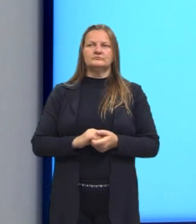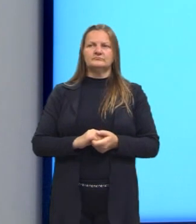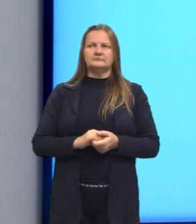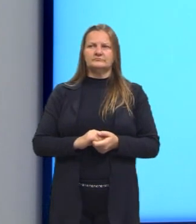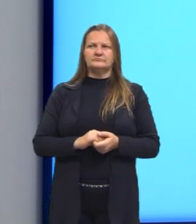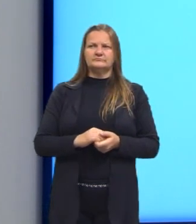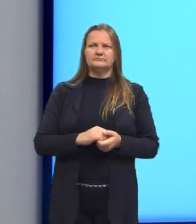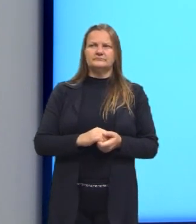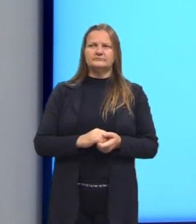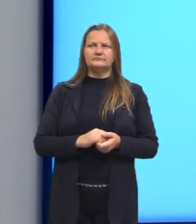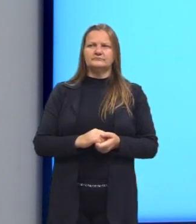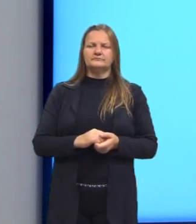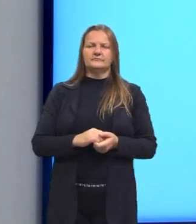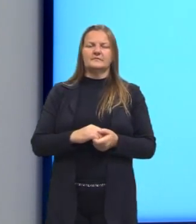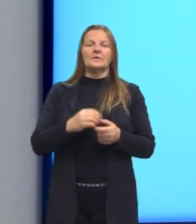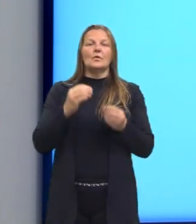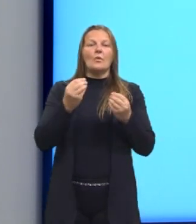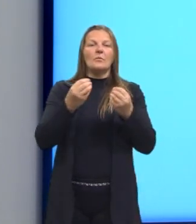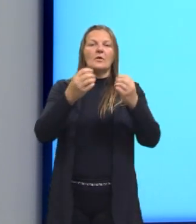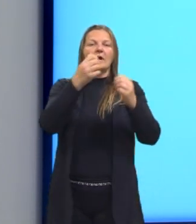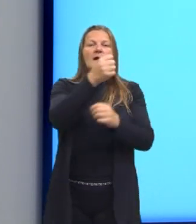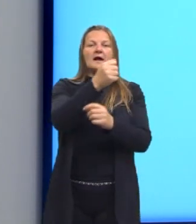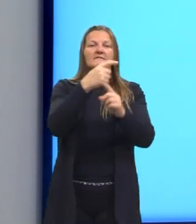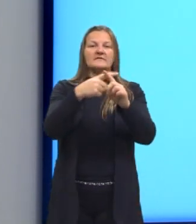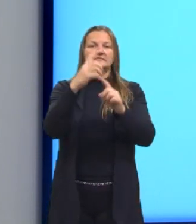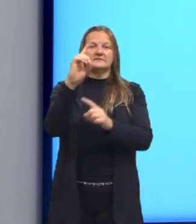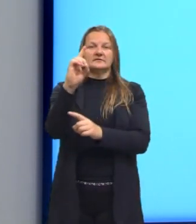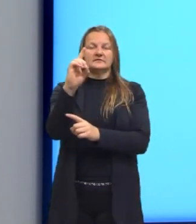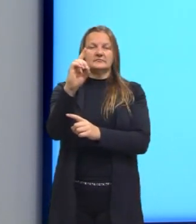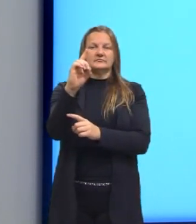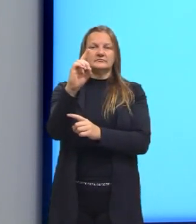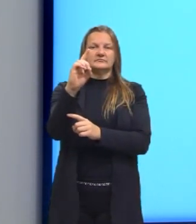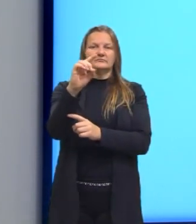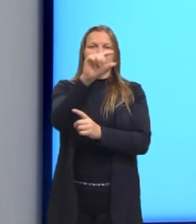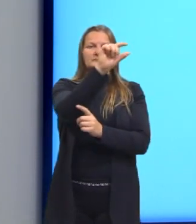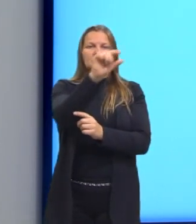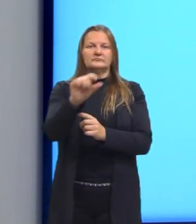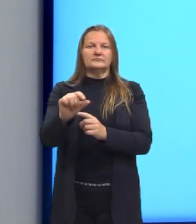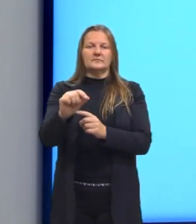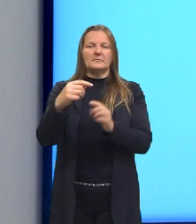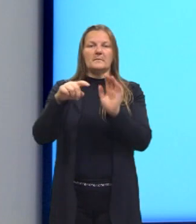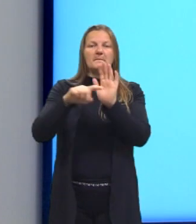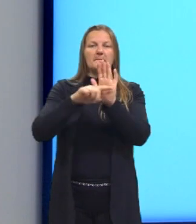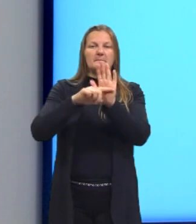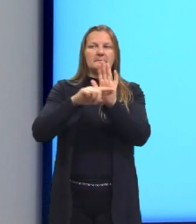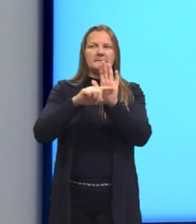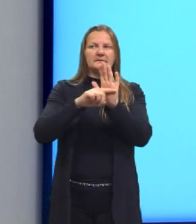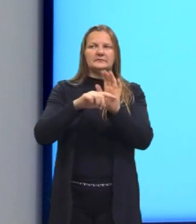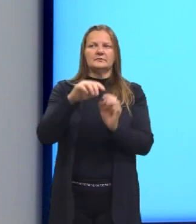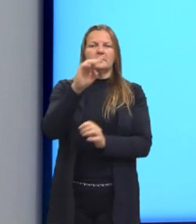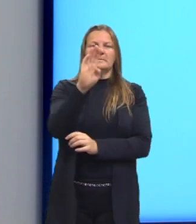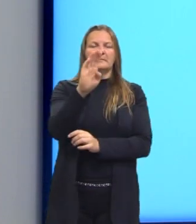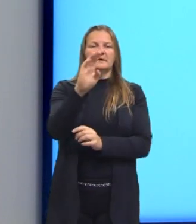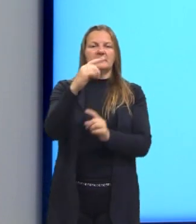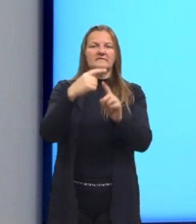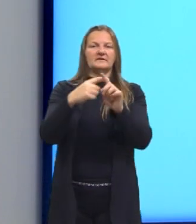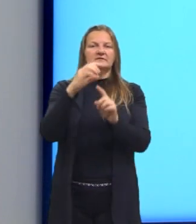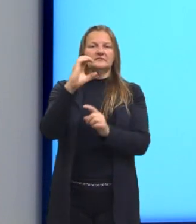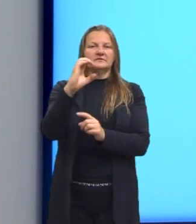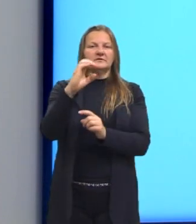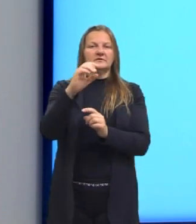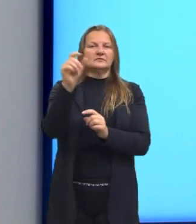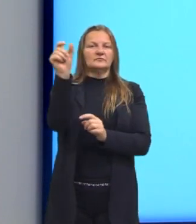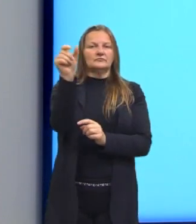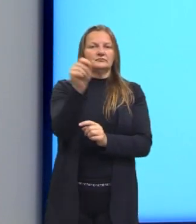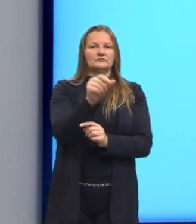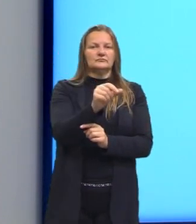né? Então, ficaria A vezes D, diagonal principal, menos o B vezes o C, que é a